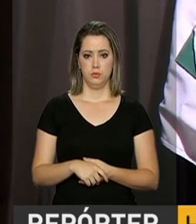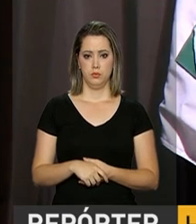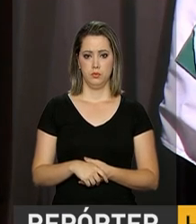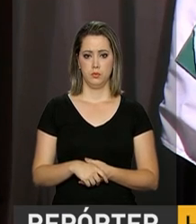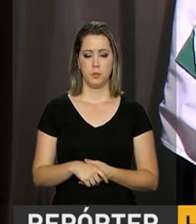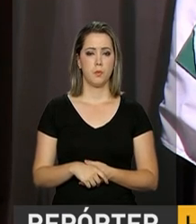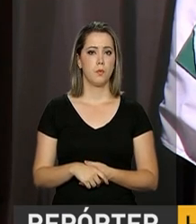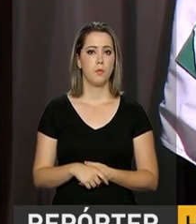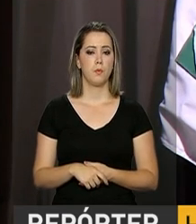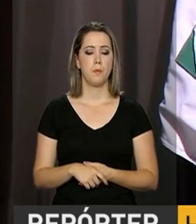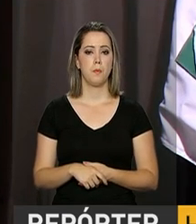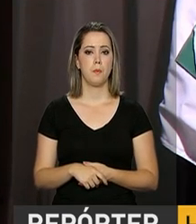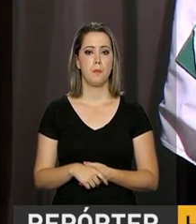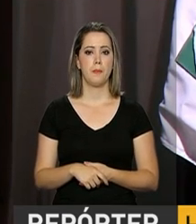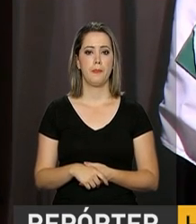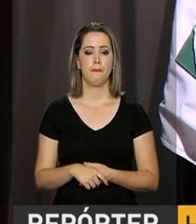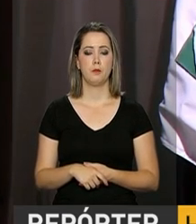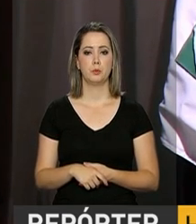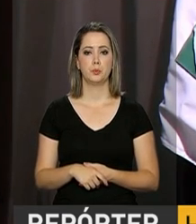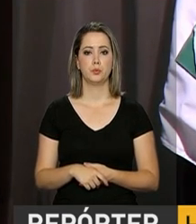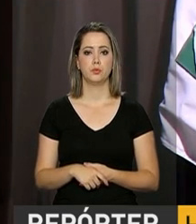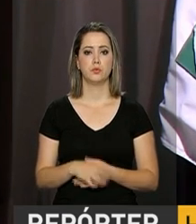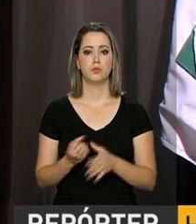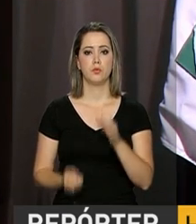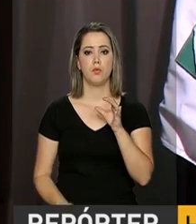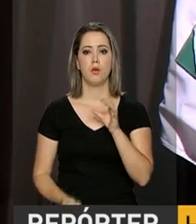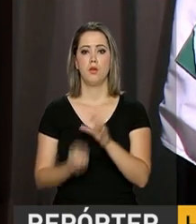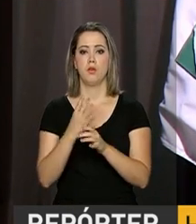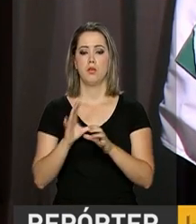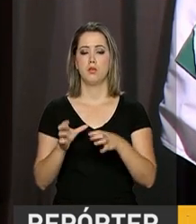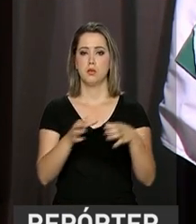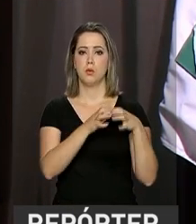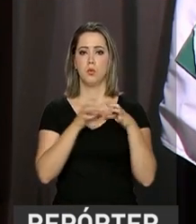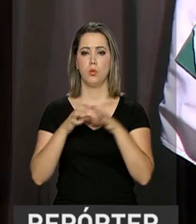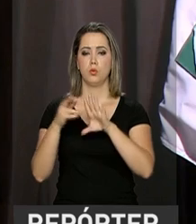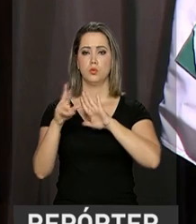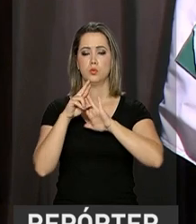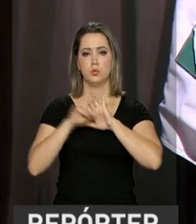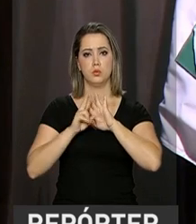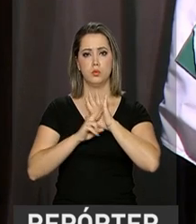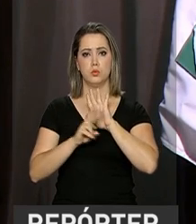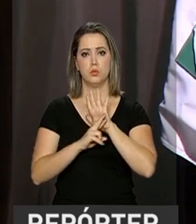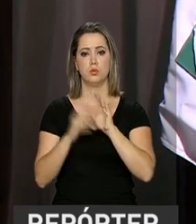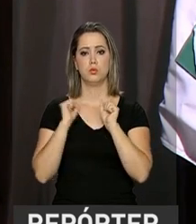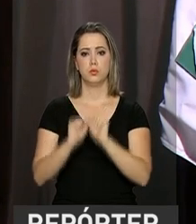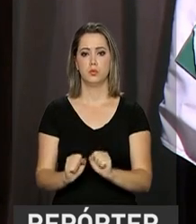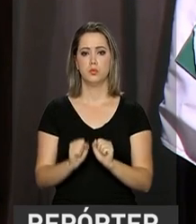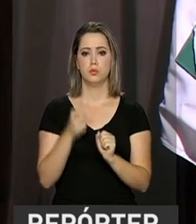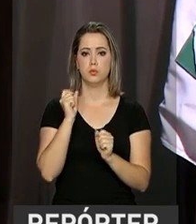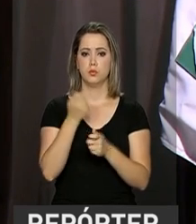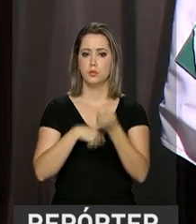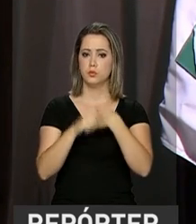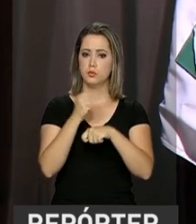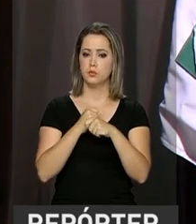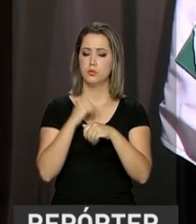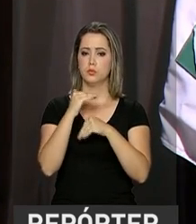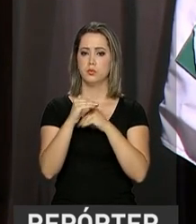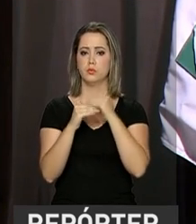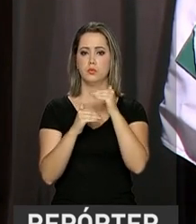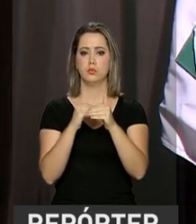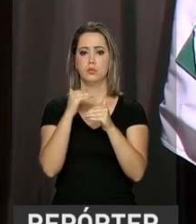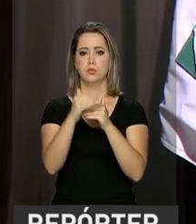agenda implantada nesse ano foi a criação de um conjunto de regras que permitem que a economia continue